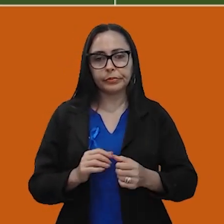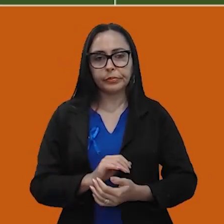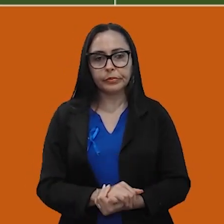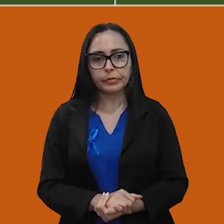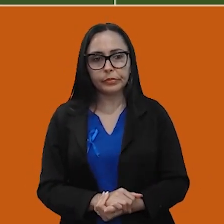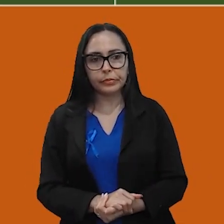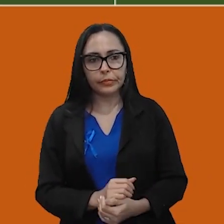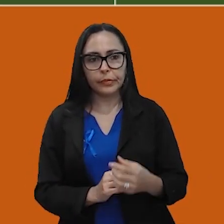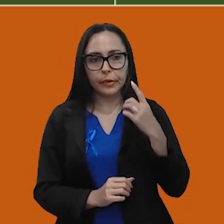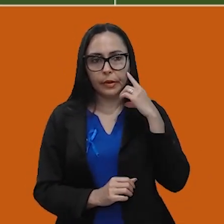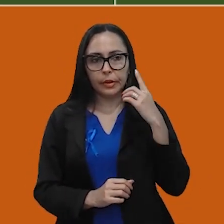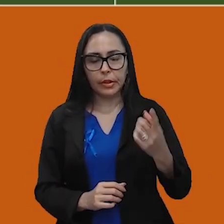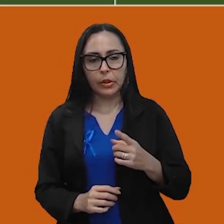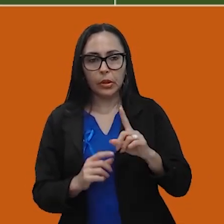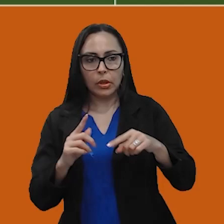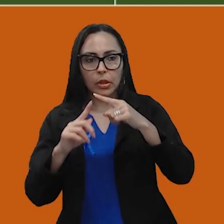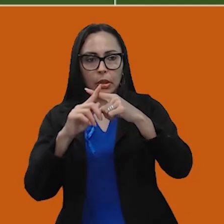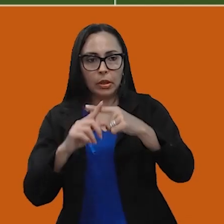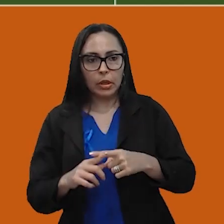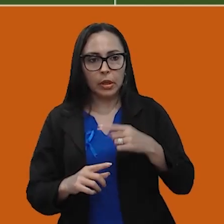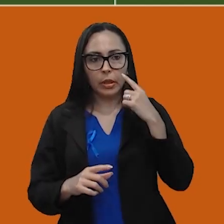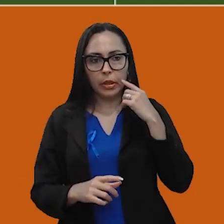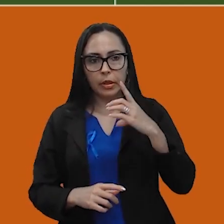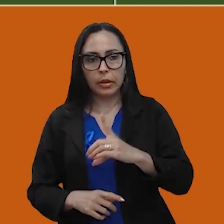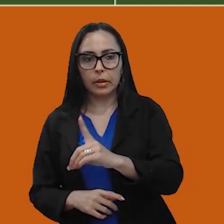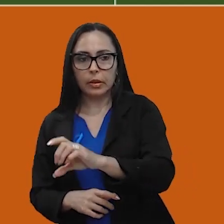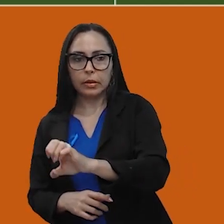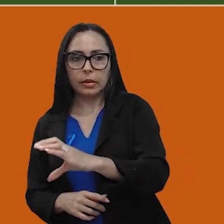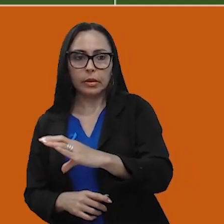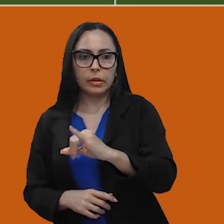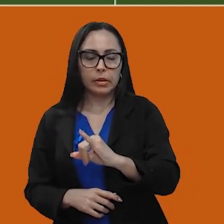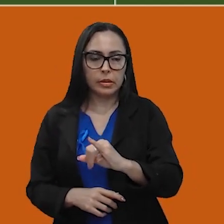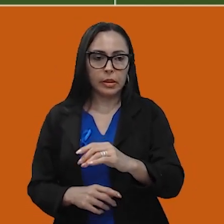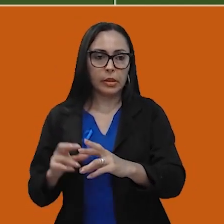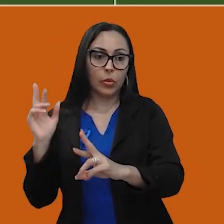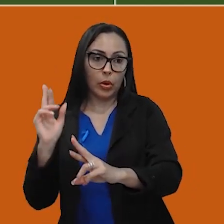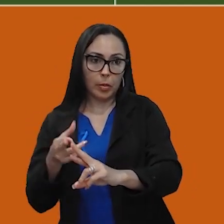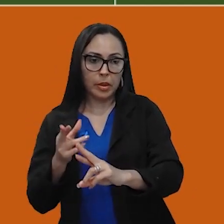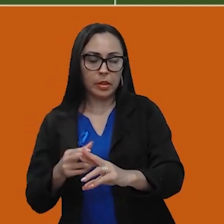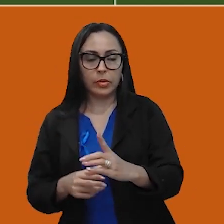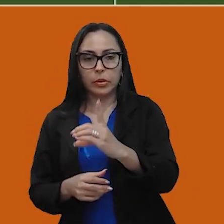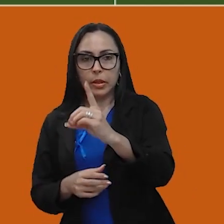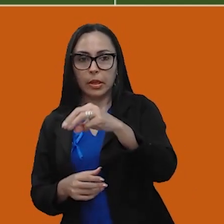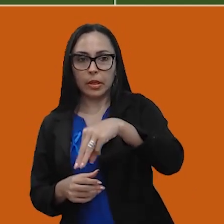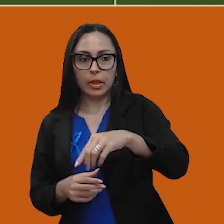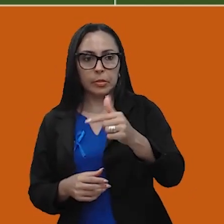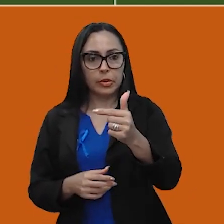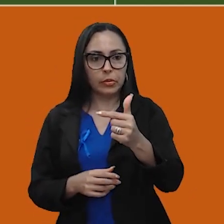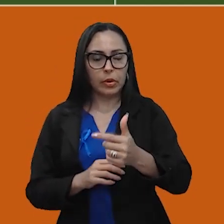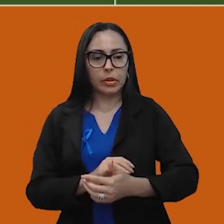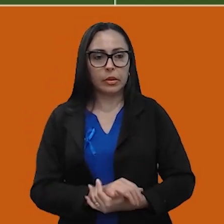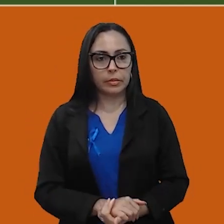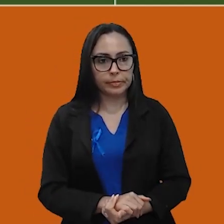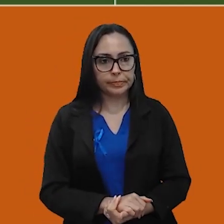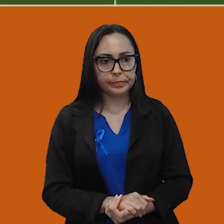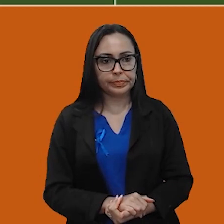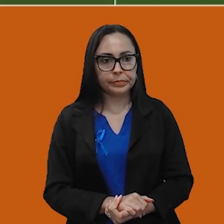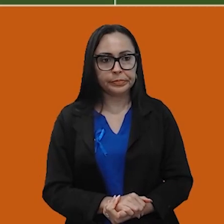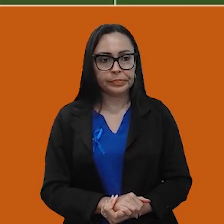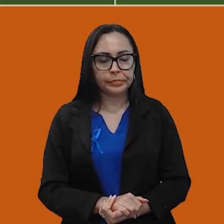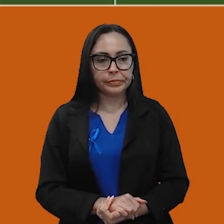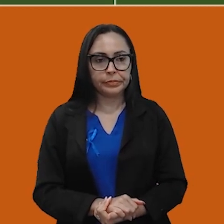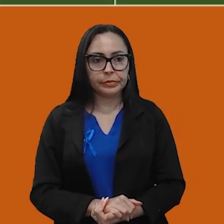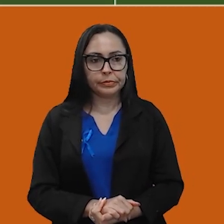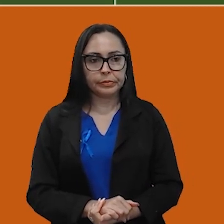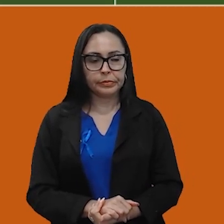submúltiplos. Eu tenho aí ali o deci, que é representado pelo Dzinho, ó, decímetro quadrado, que é o decímetro quadrado.